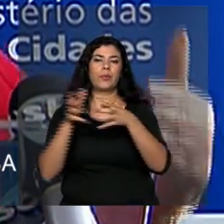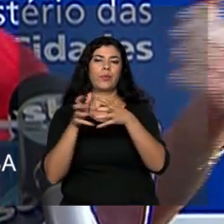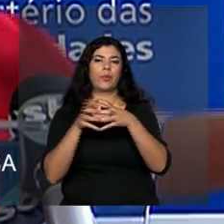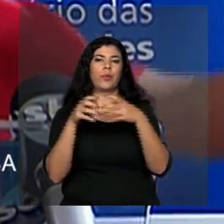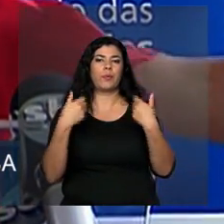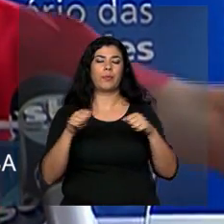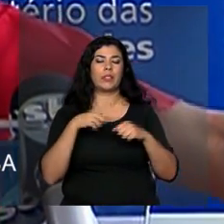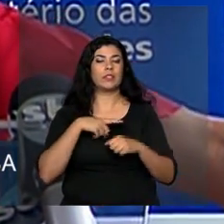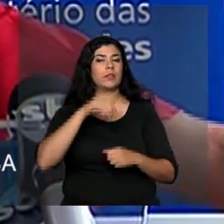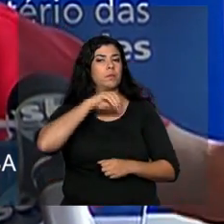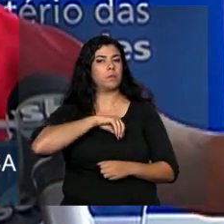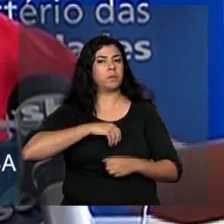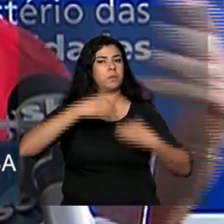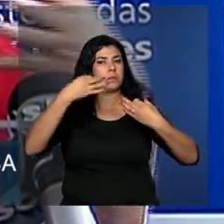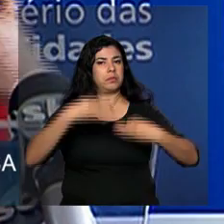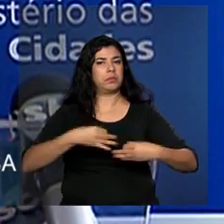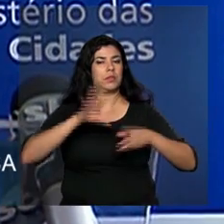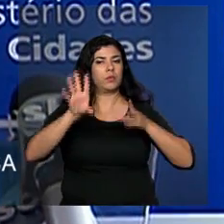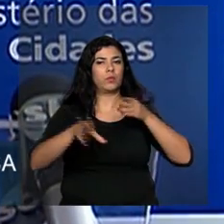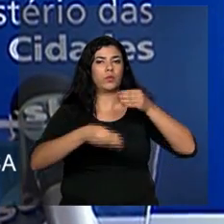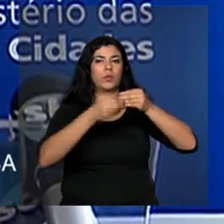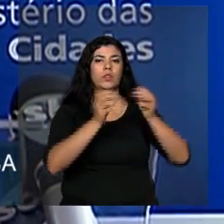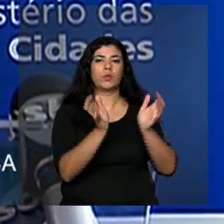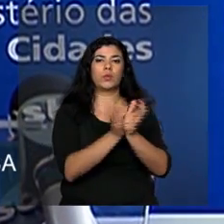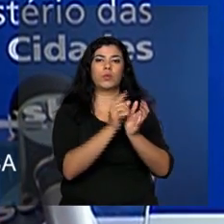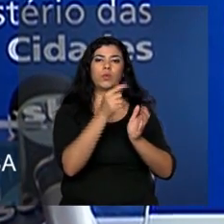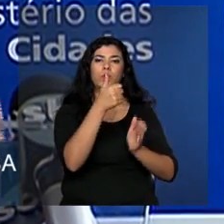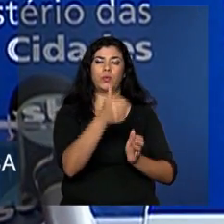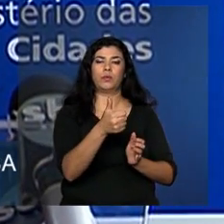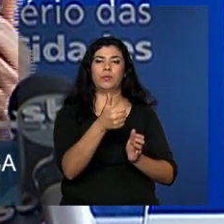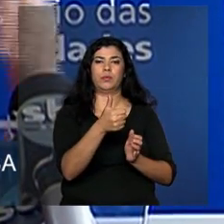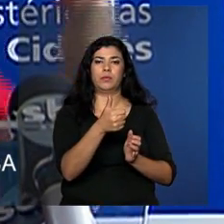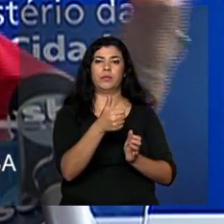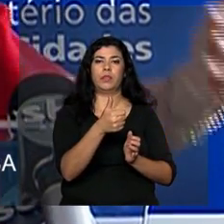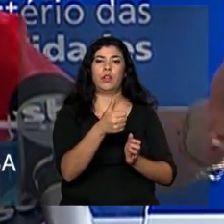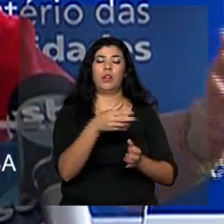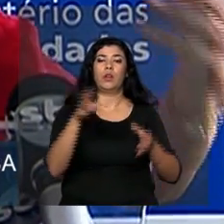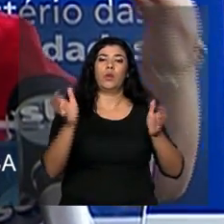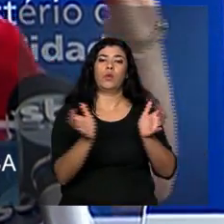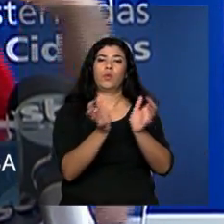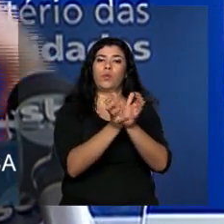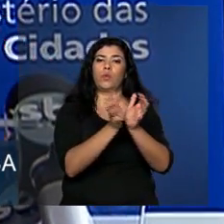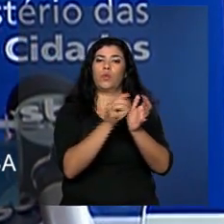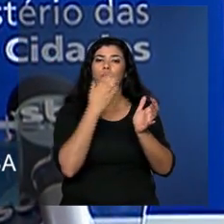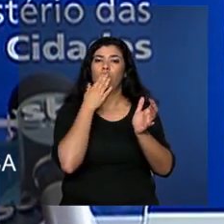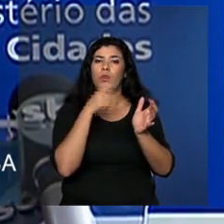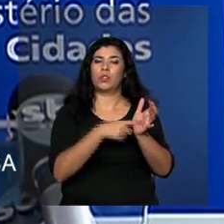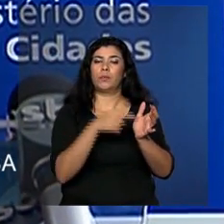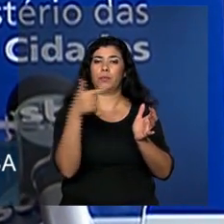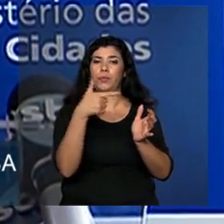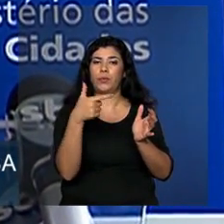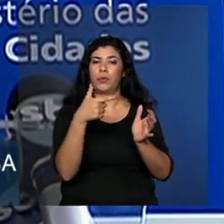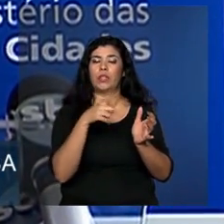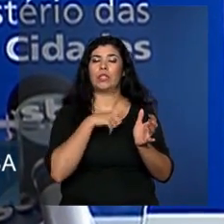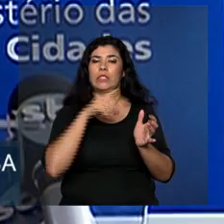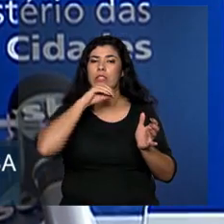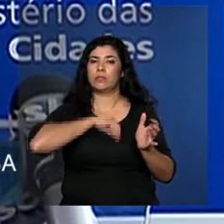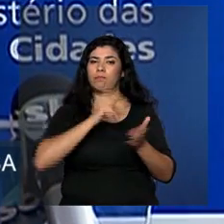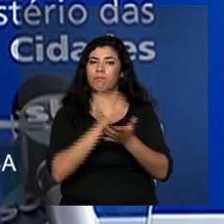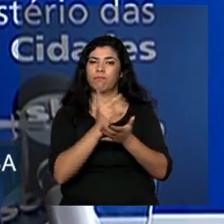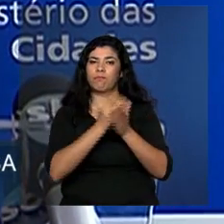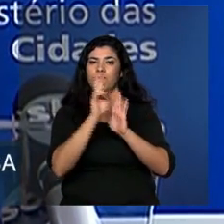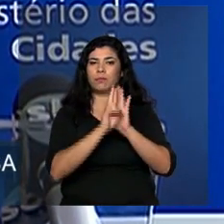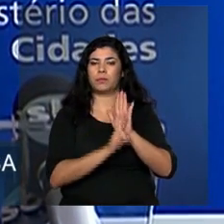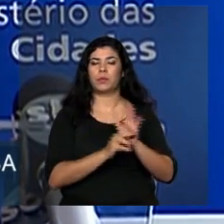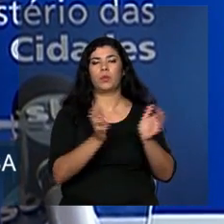renda suficiente para poder ser enquadrada na faixa 1. Na faixa 2, ela também tem a mesma situação.